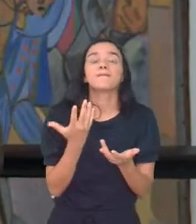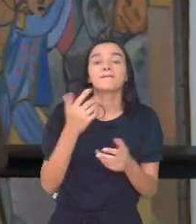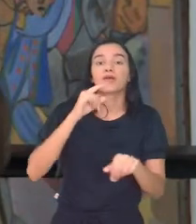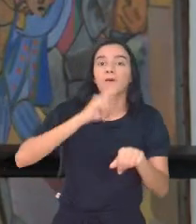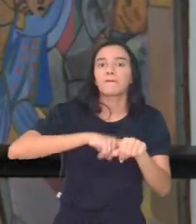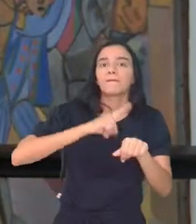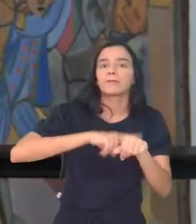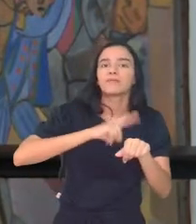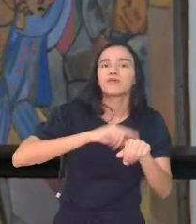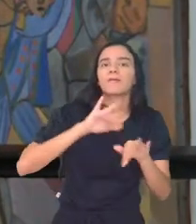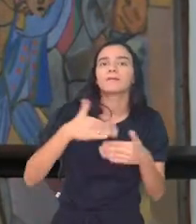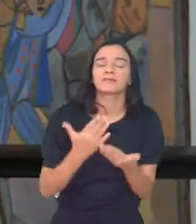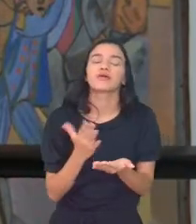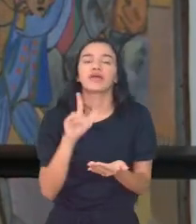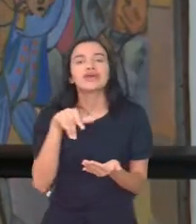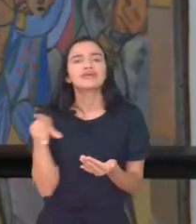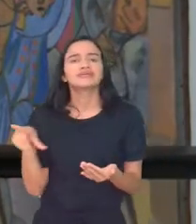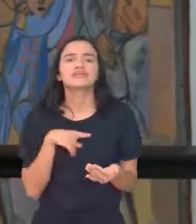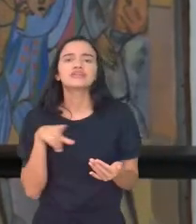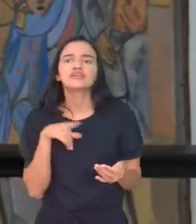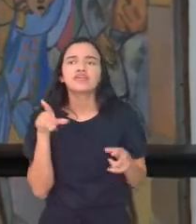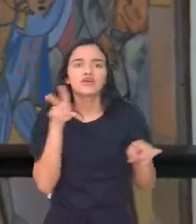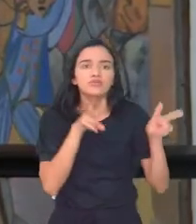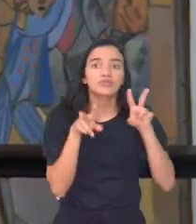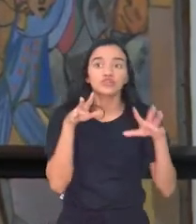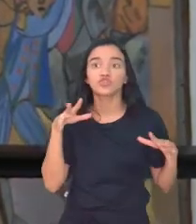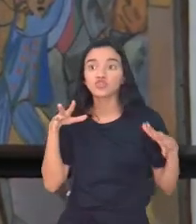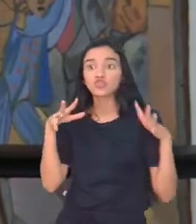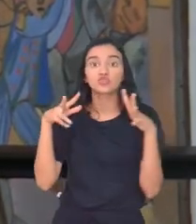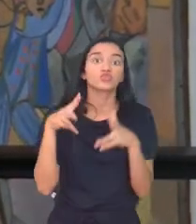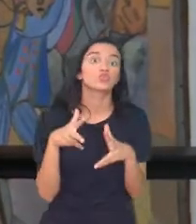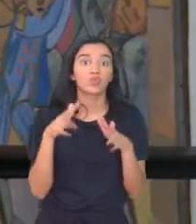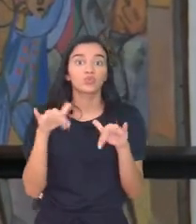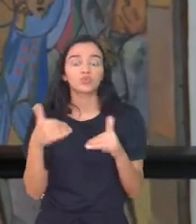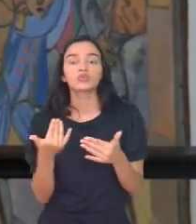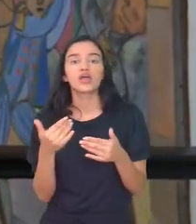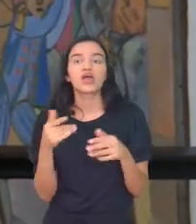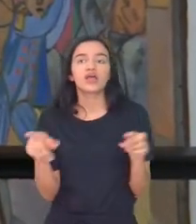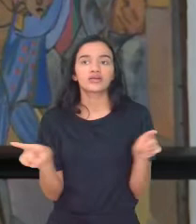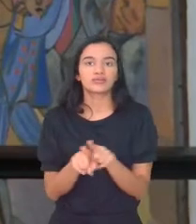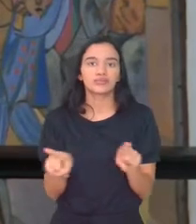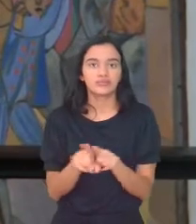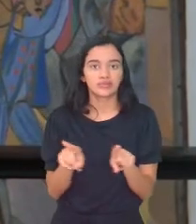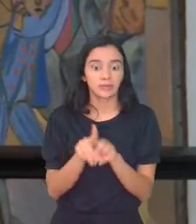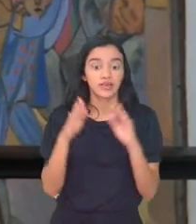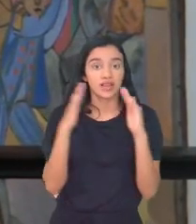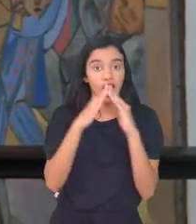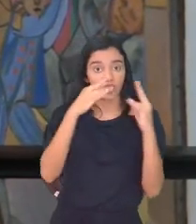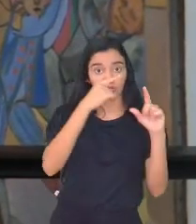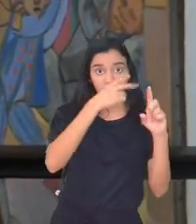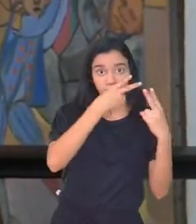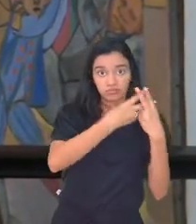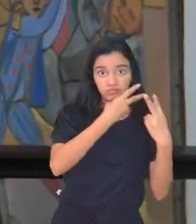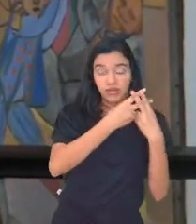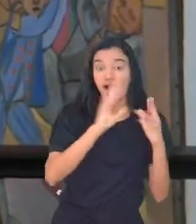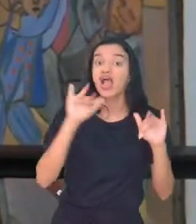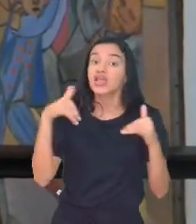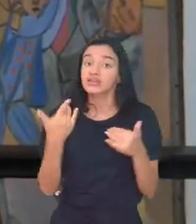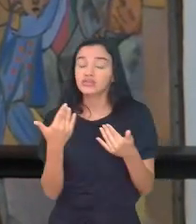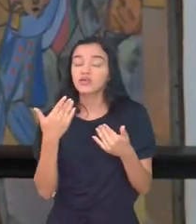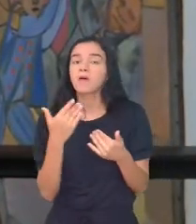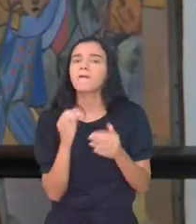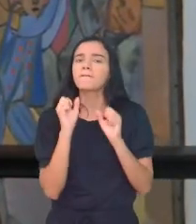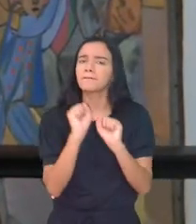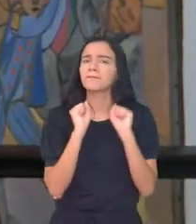momento, ele tinha a visão de todos os pavilhões da casa de detenção. Então ele podia,